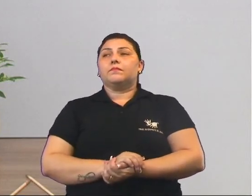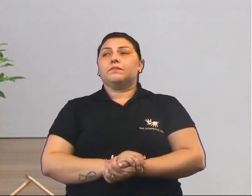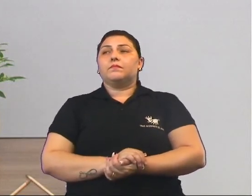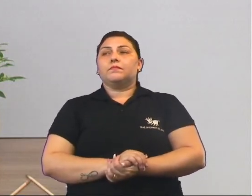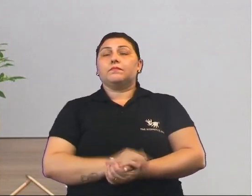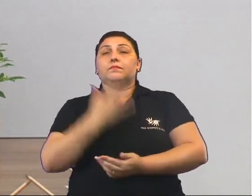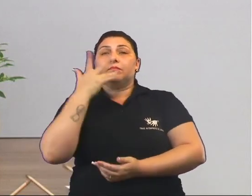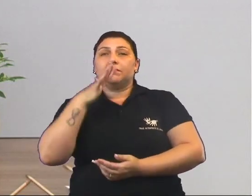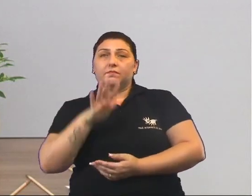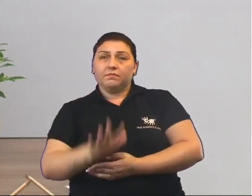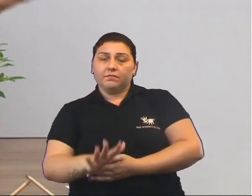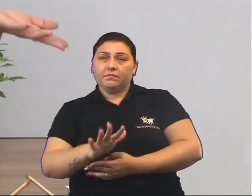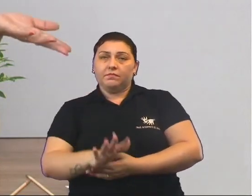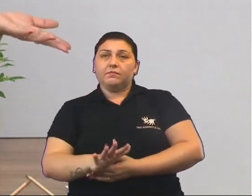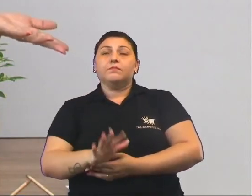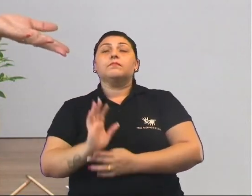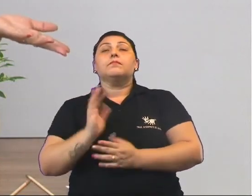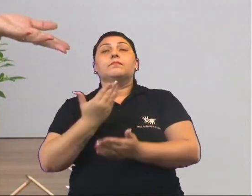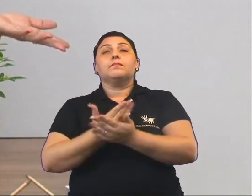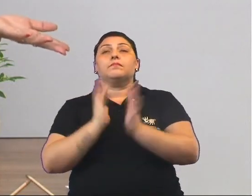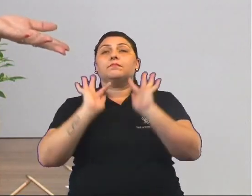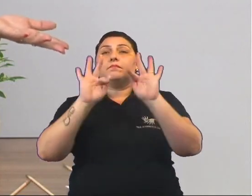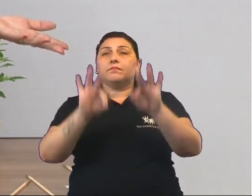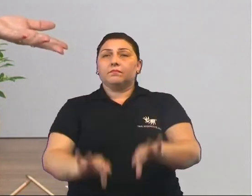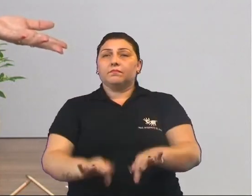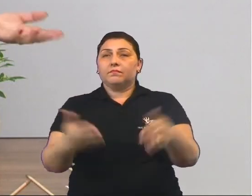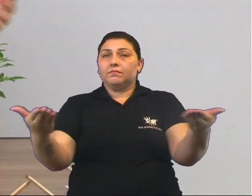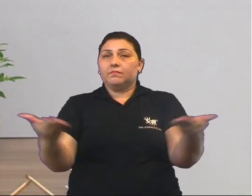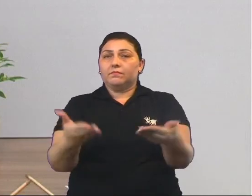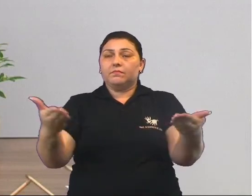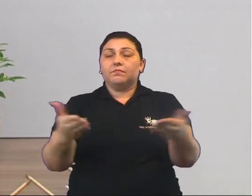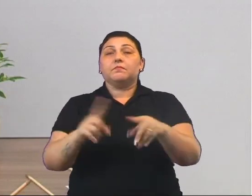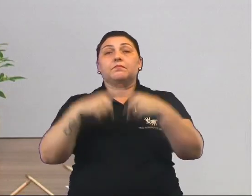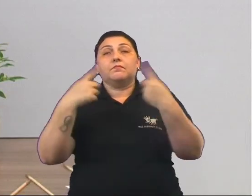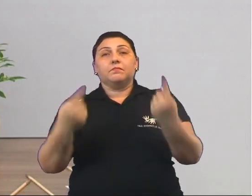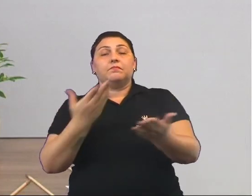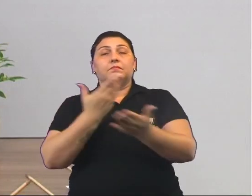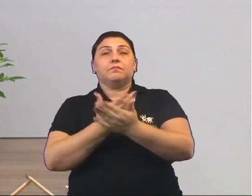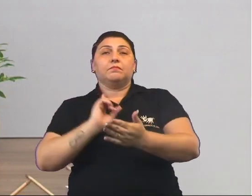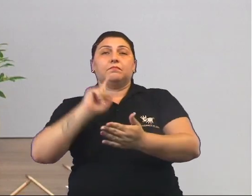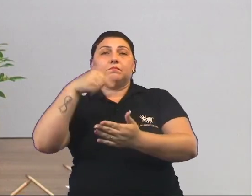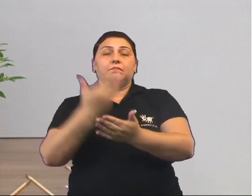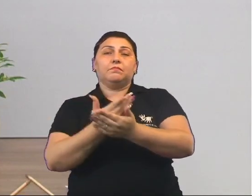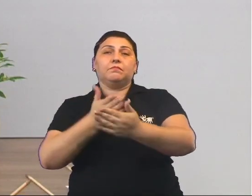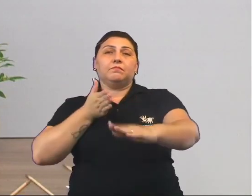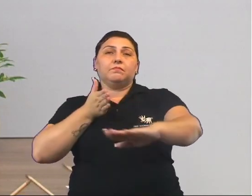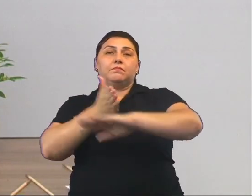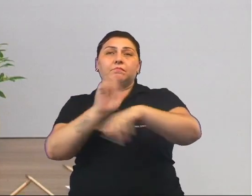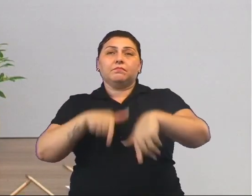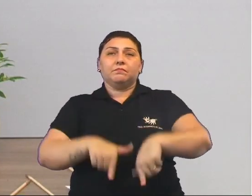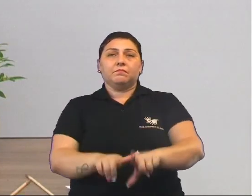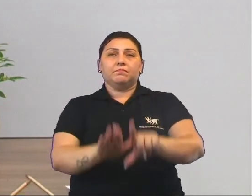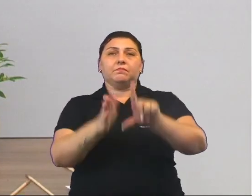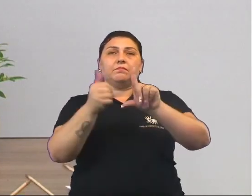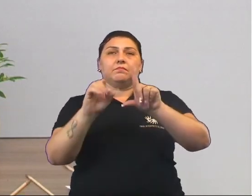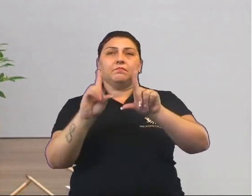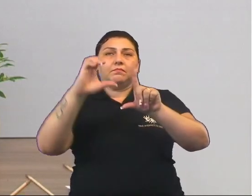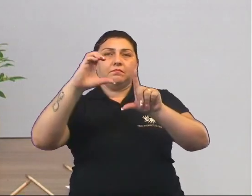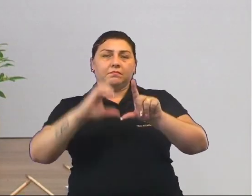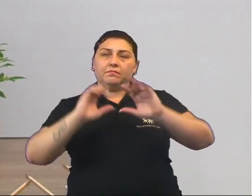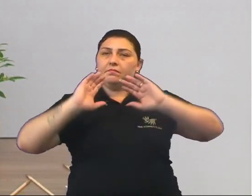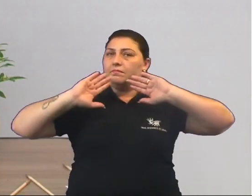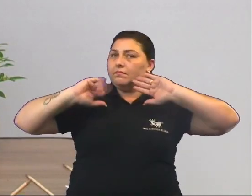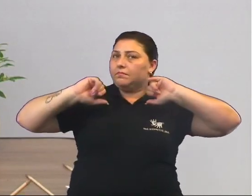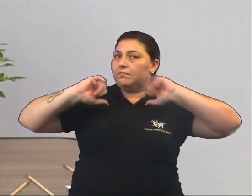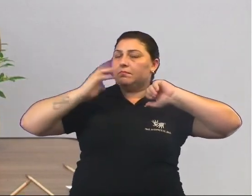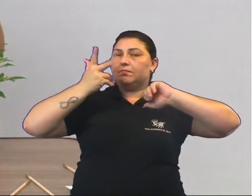Então é isso, crianças. A nossa aula de hoje chegou ao fim. Mas para esta e outras aulas, acesse